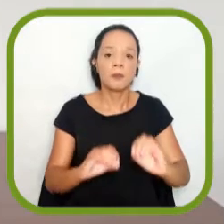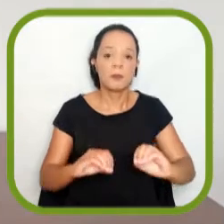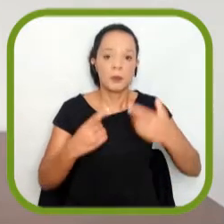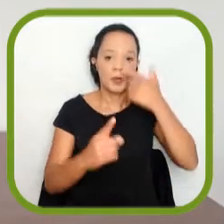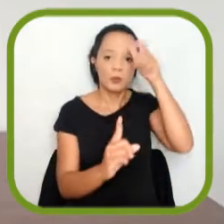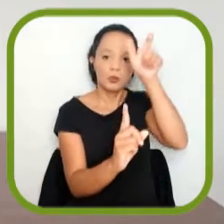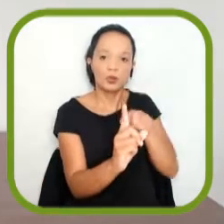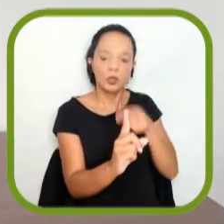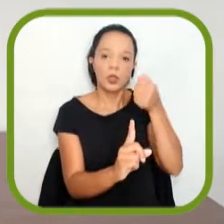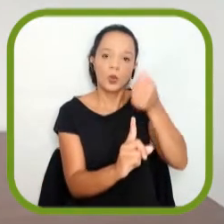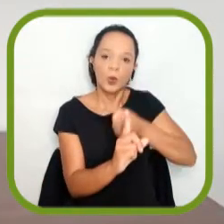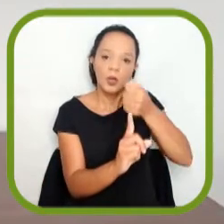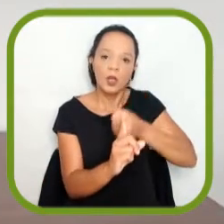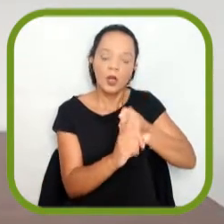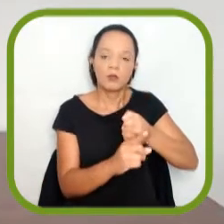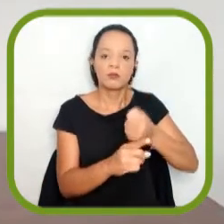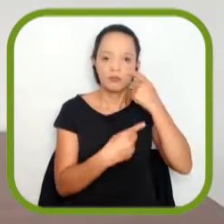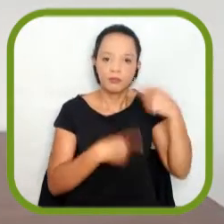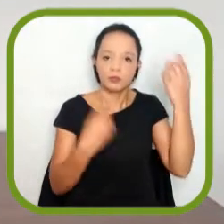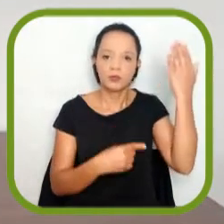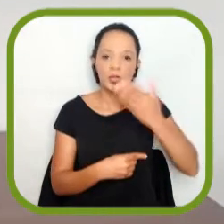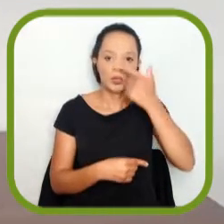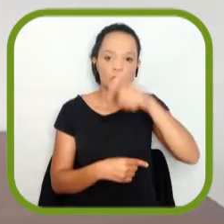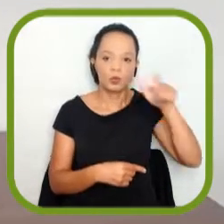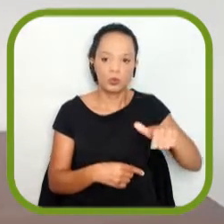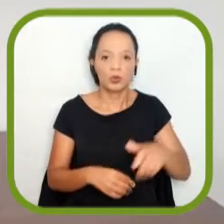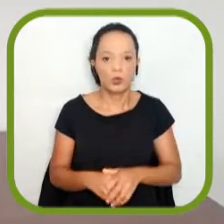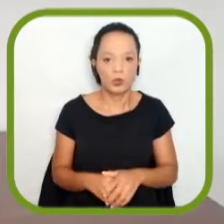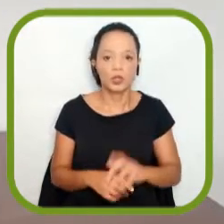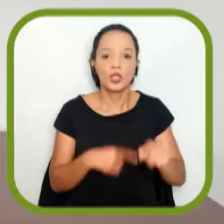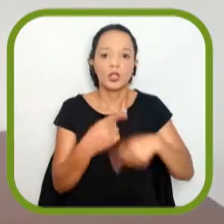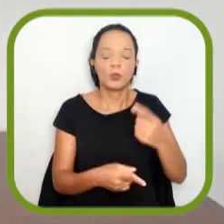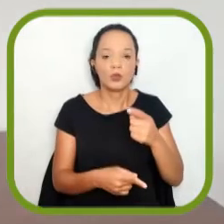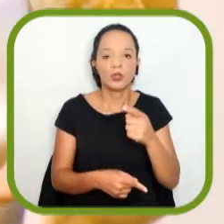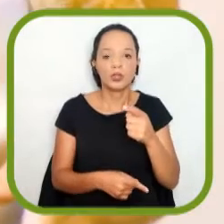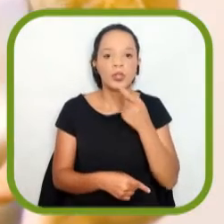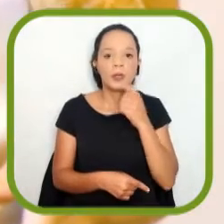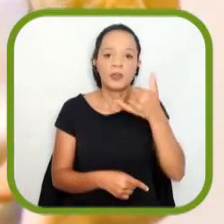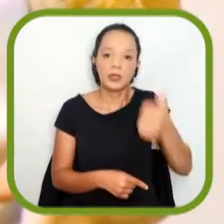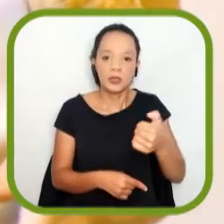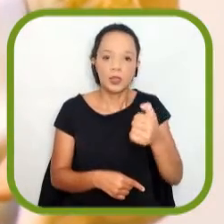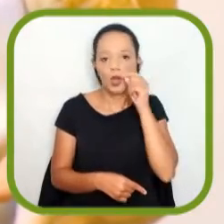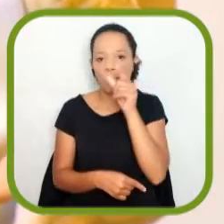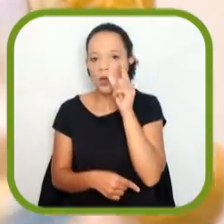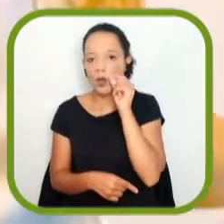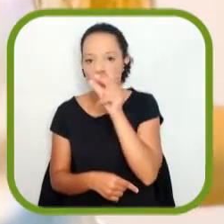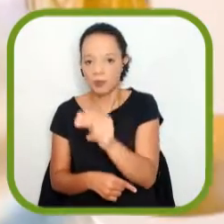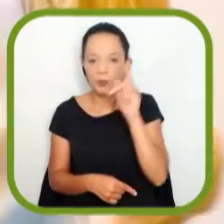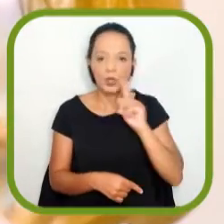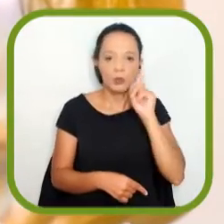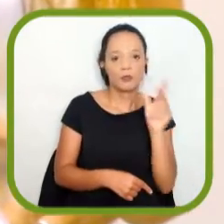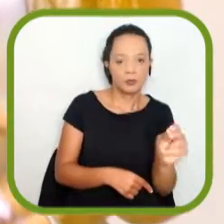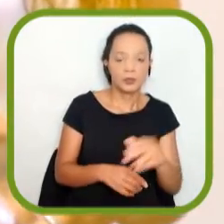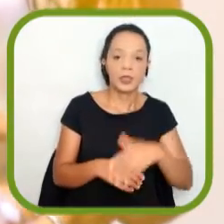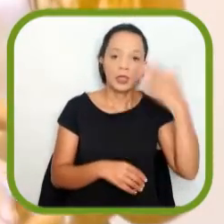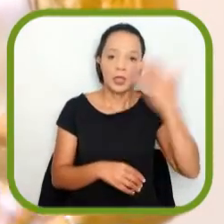e uma das primeiras pessoas a lutar publicamente pelos direitos dos homossexuais no pós-25 de Abril. Direitos